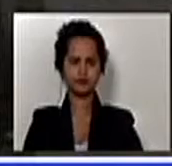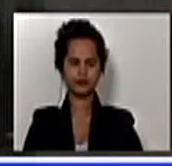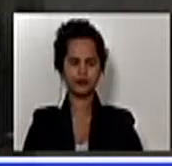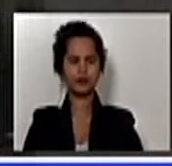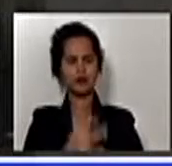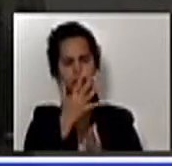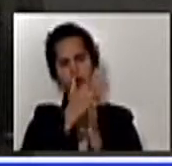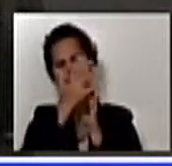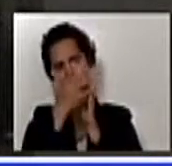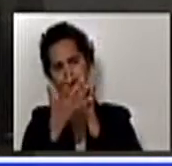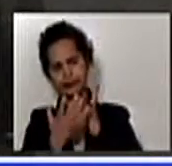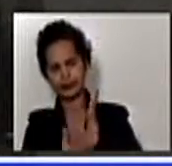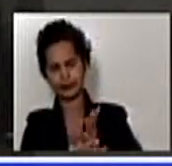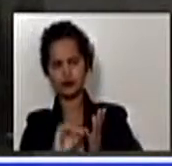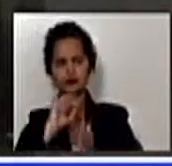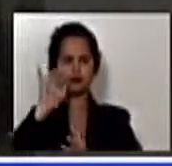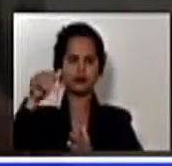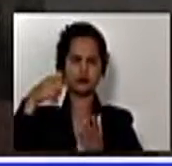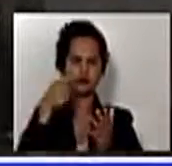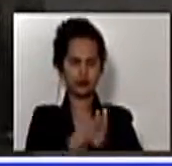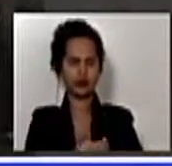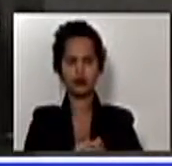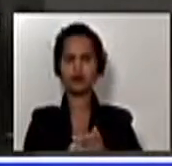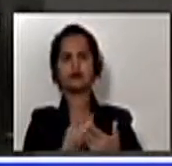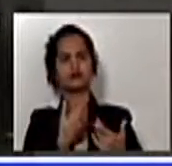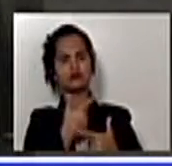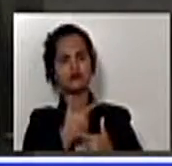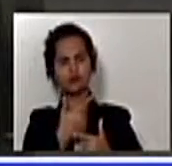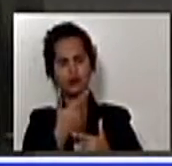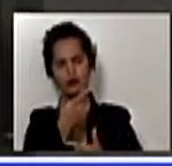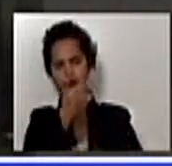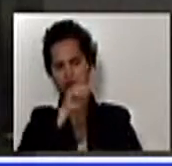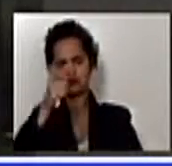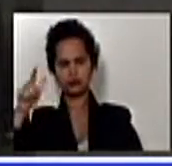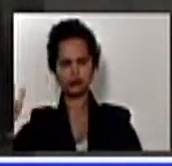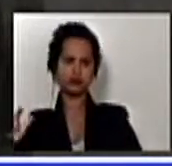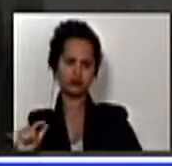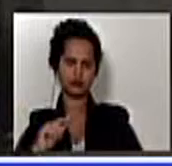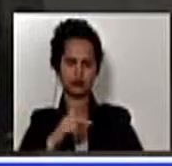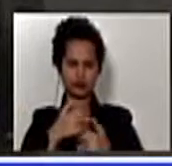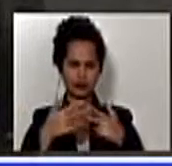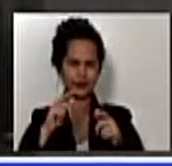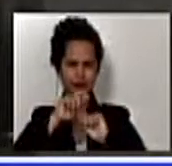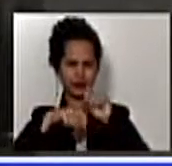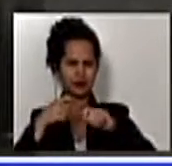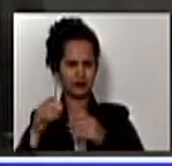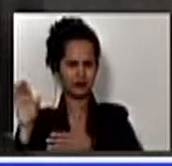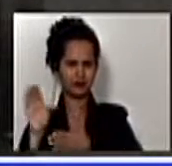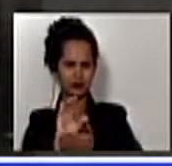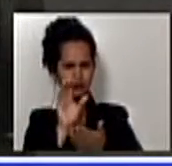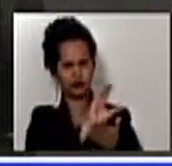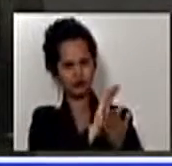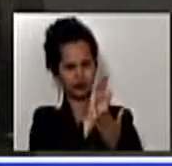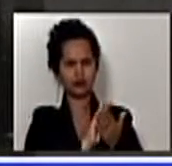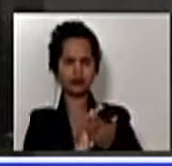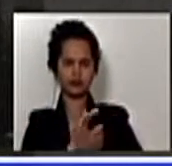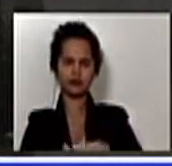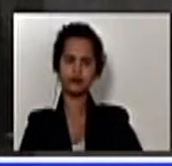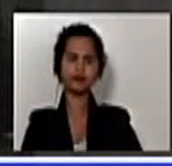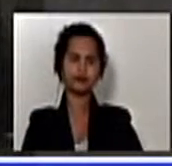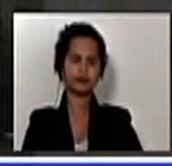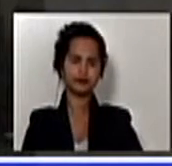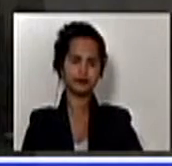parcelamentos tributários, ou de outros, qualquer tipo de recebíveis que o Estado tenha. Também tem a perspectiva